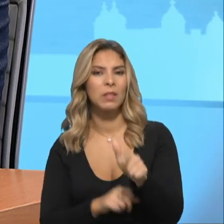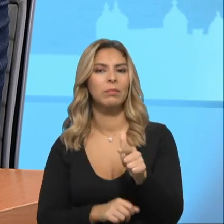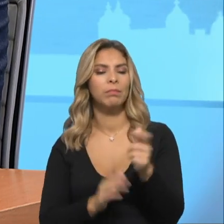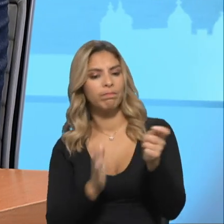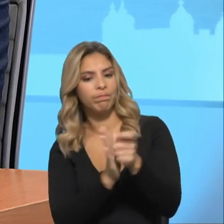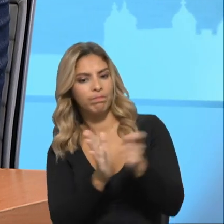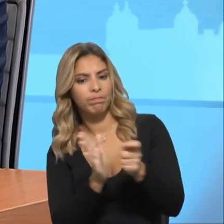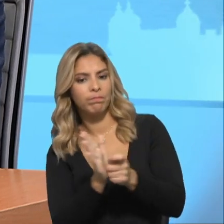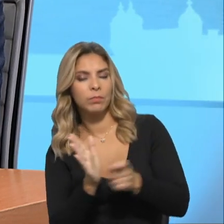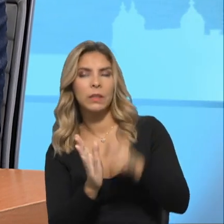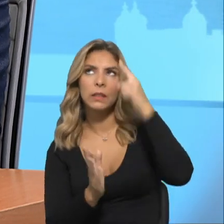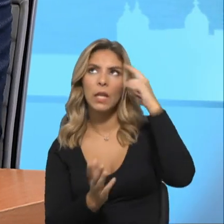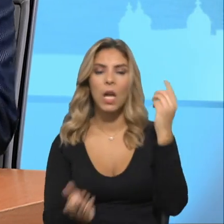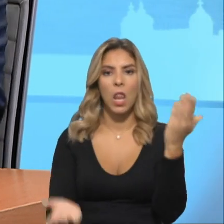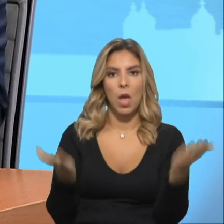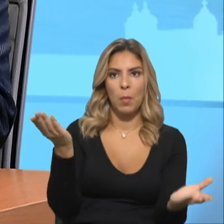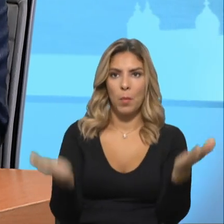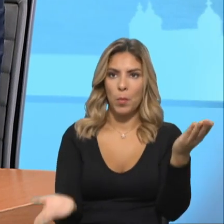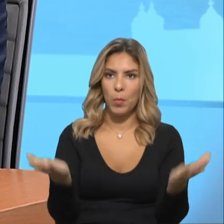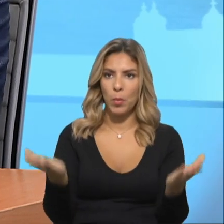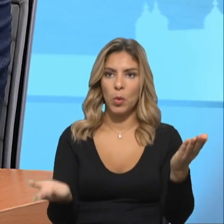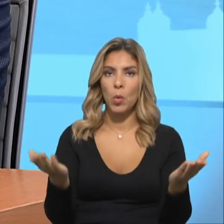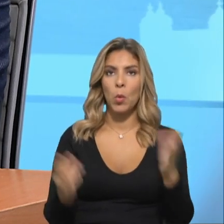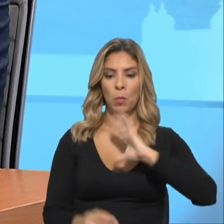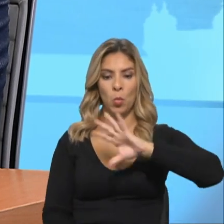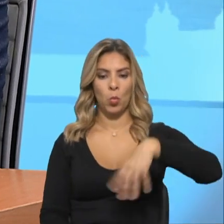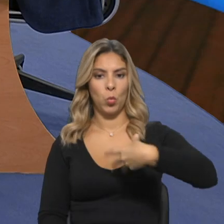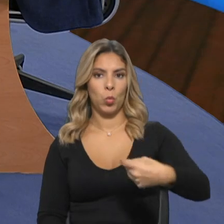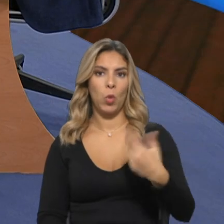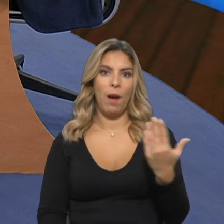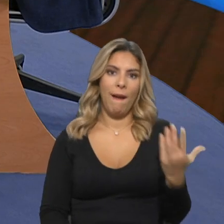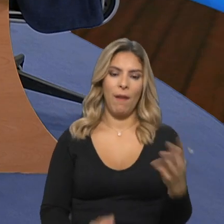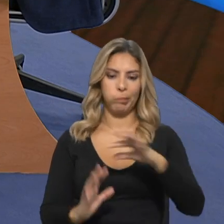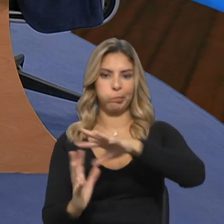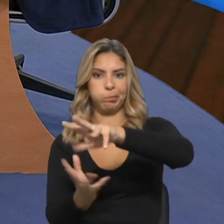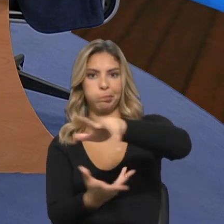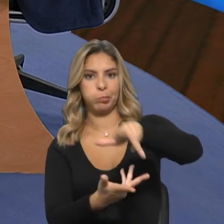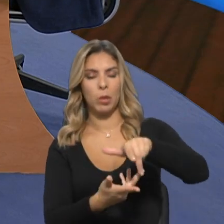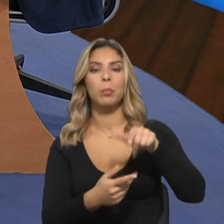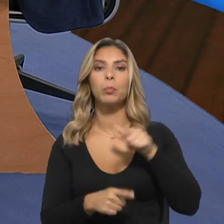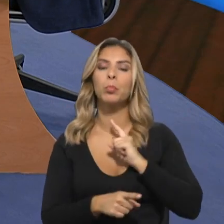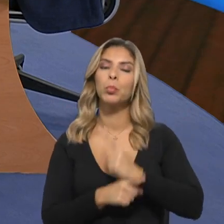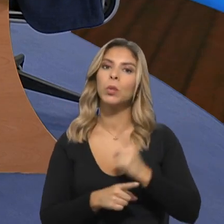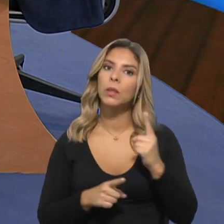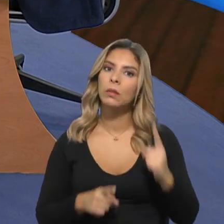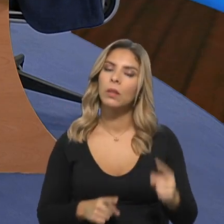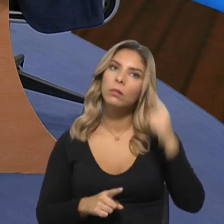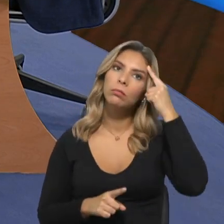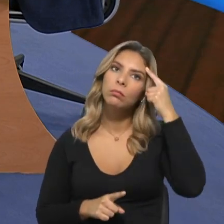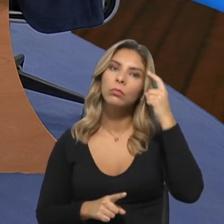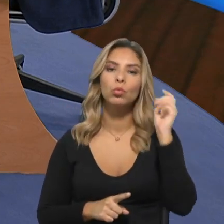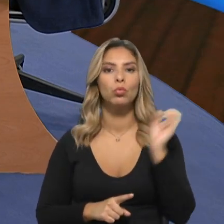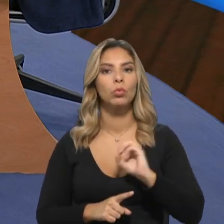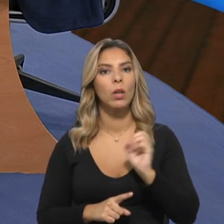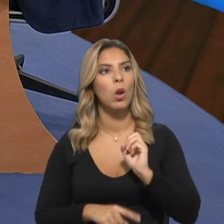linha de conta o equilíbrio o equilíbrio do planeta, digamos assim. E isso é algo que não está propriamente, se calhar, na